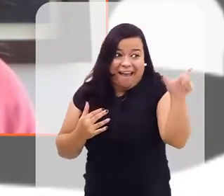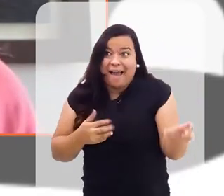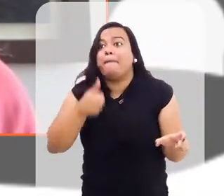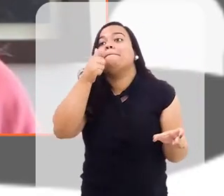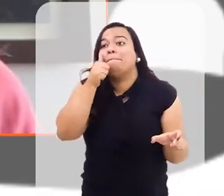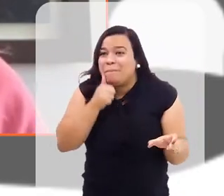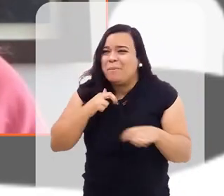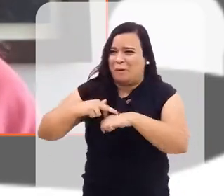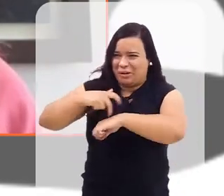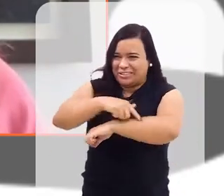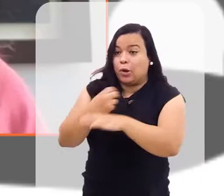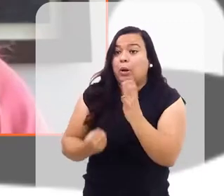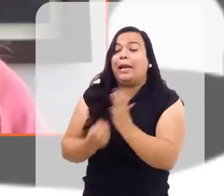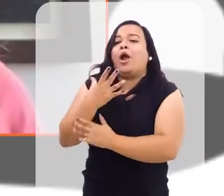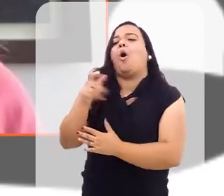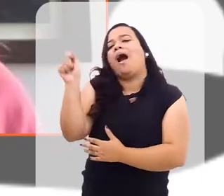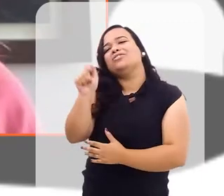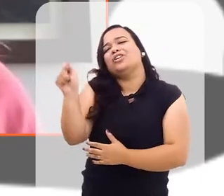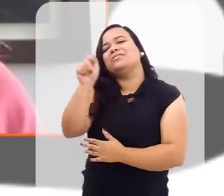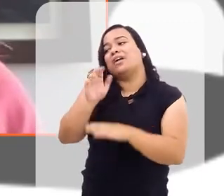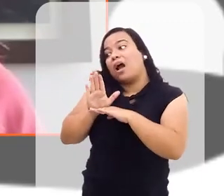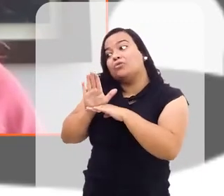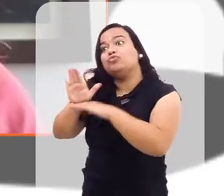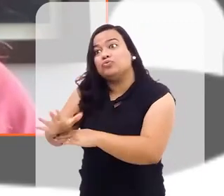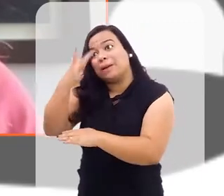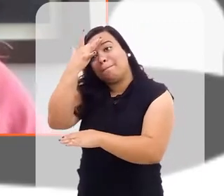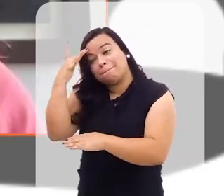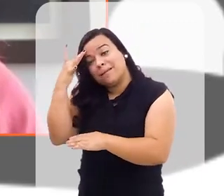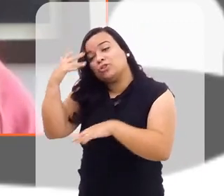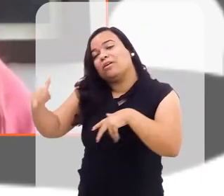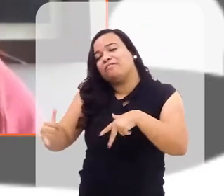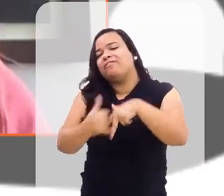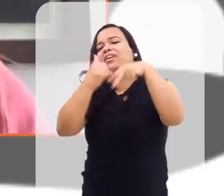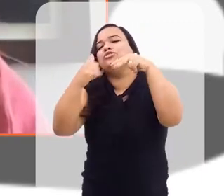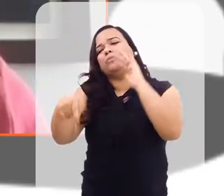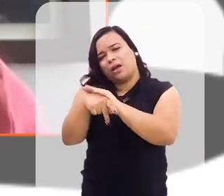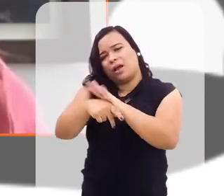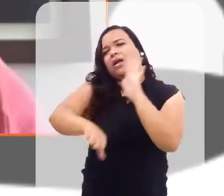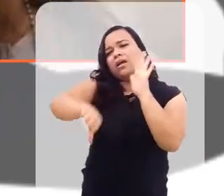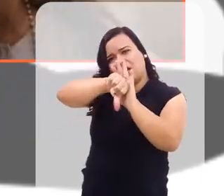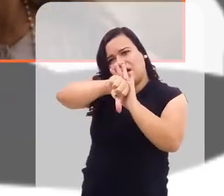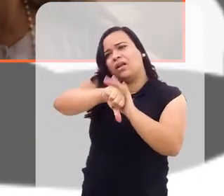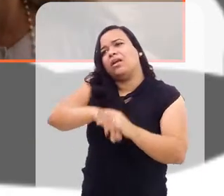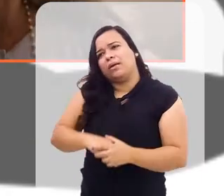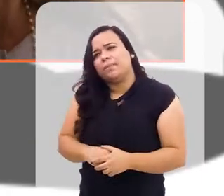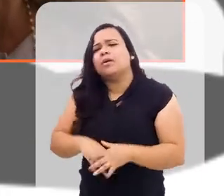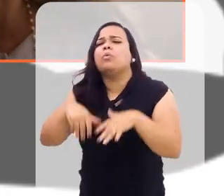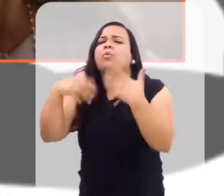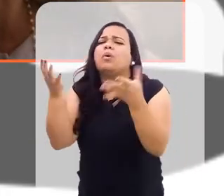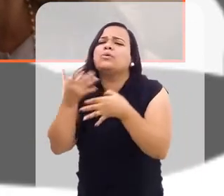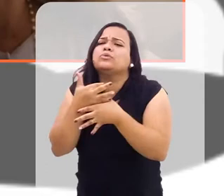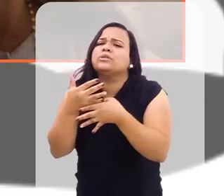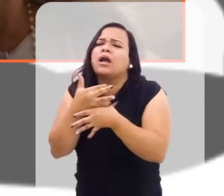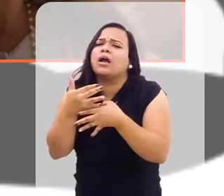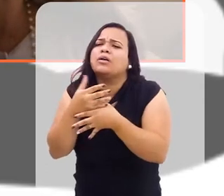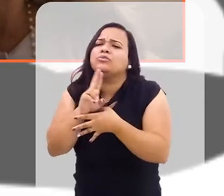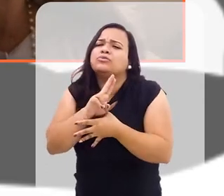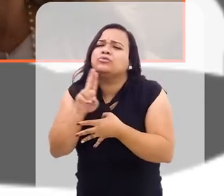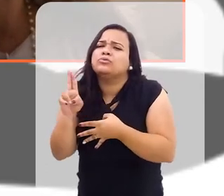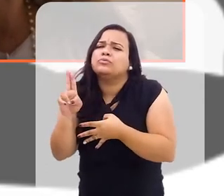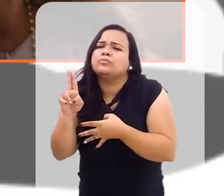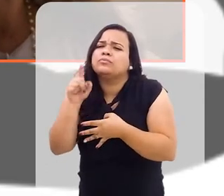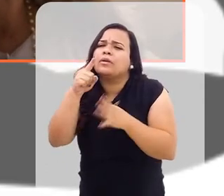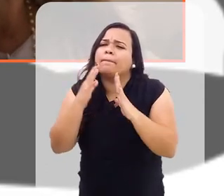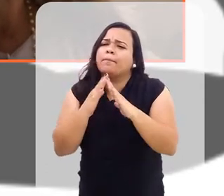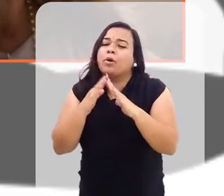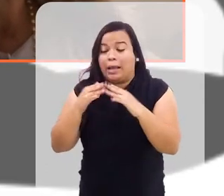ela foi um pouco da inspiração da minha personagem do livro, né? E foi um crime que me chocou. Em que cidade? E eu quis Só por curiosidade.